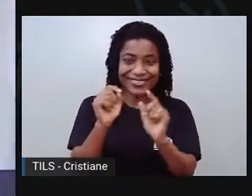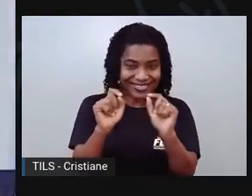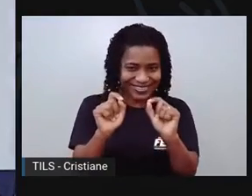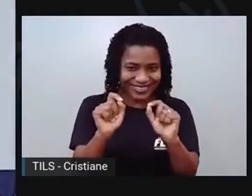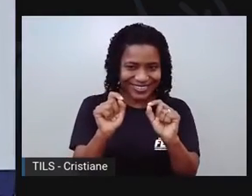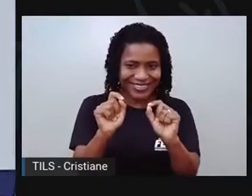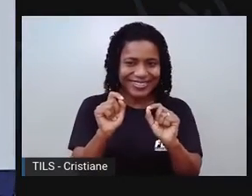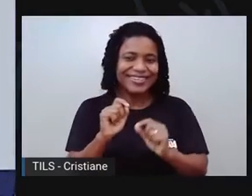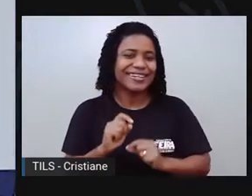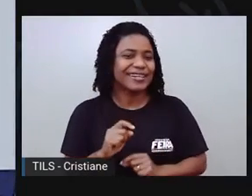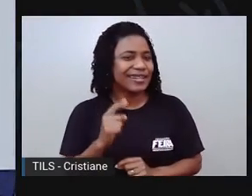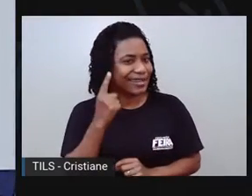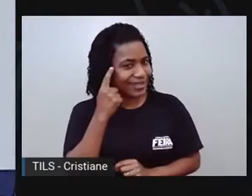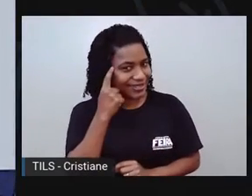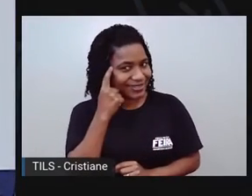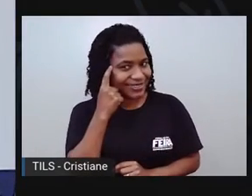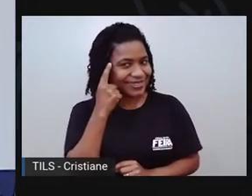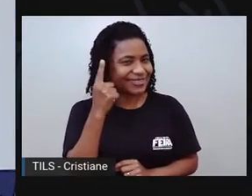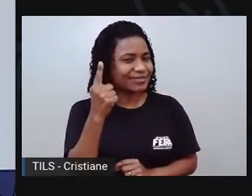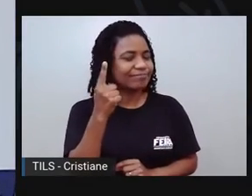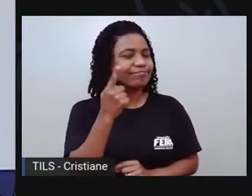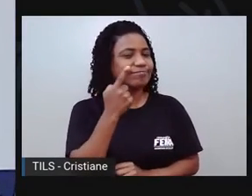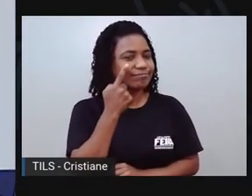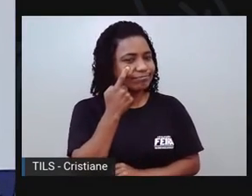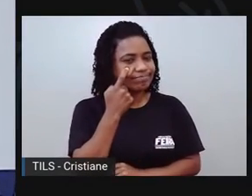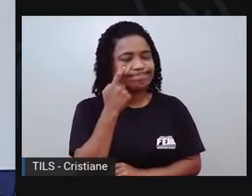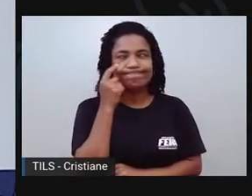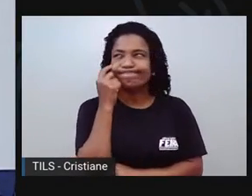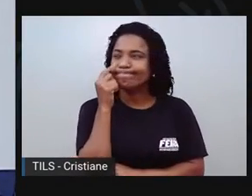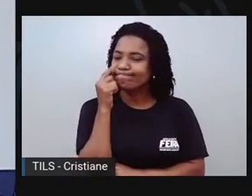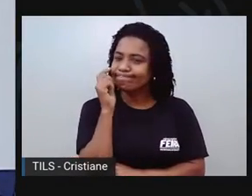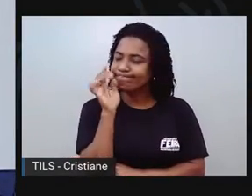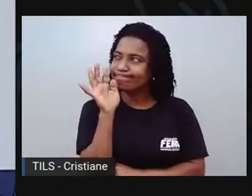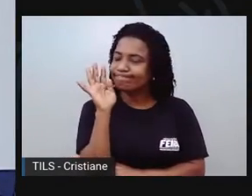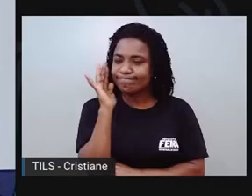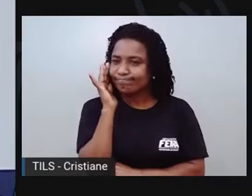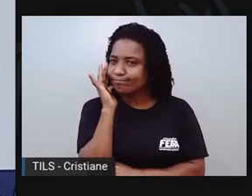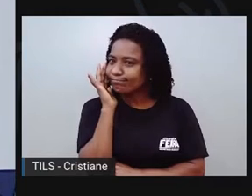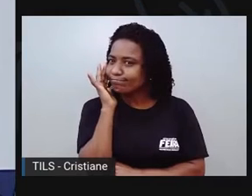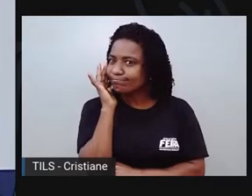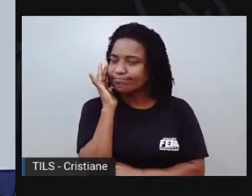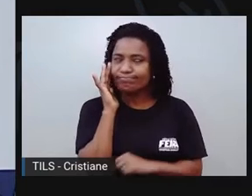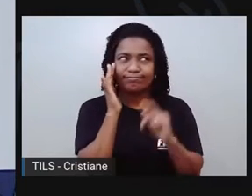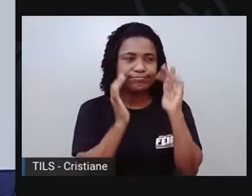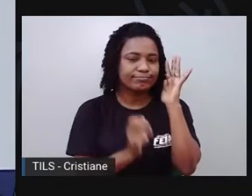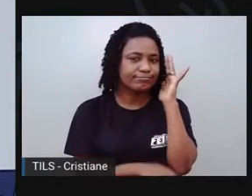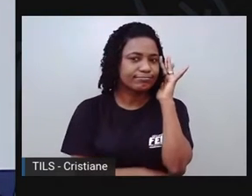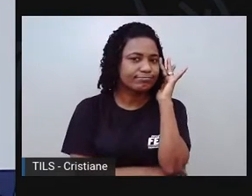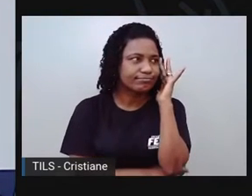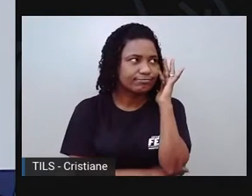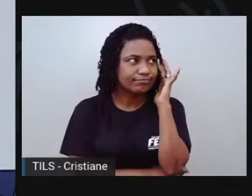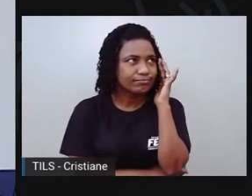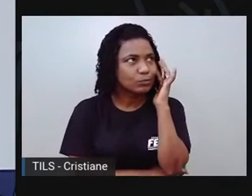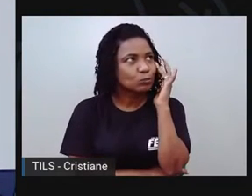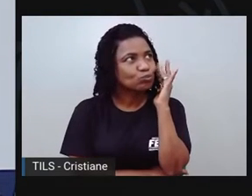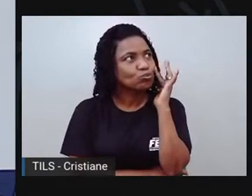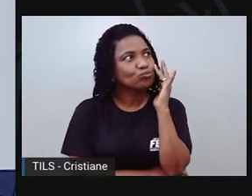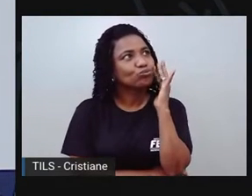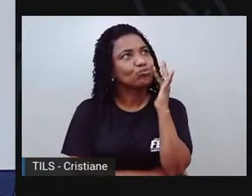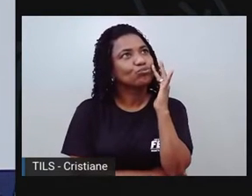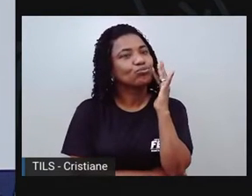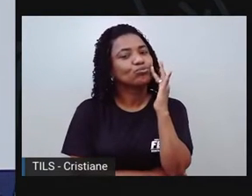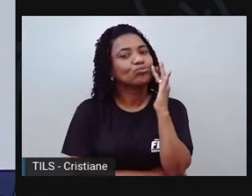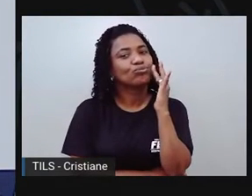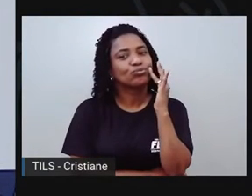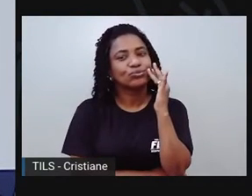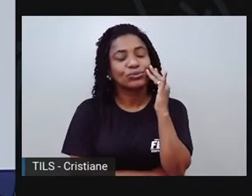repente, eu olhei para um lado, olhei para o outro e olha só o que eu